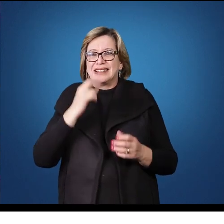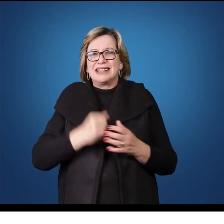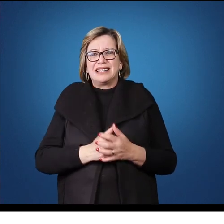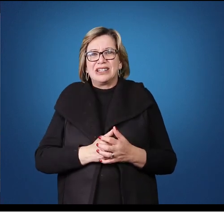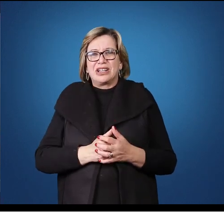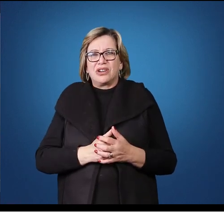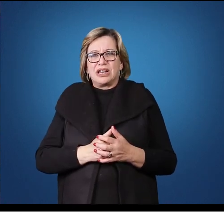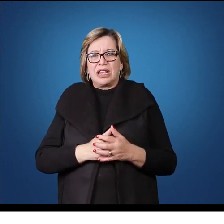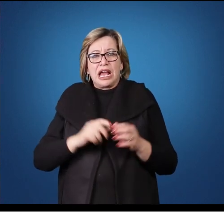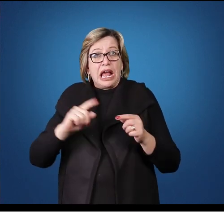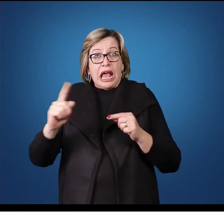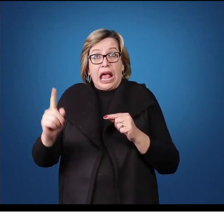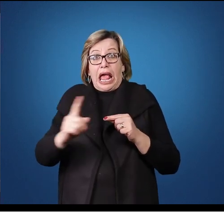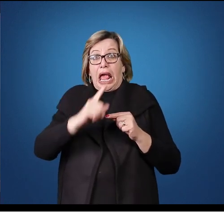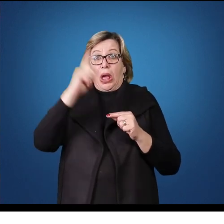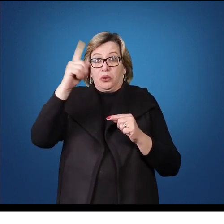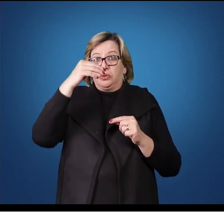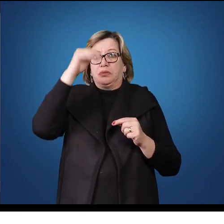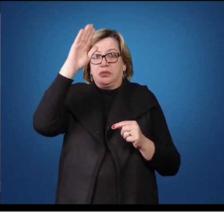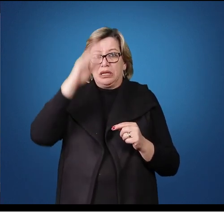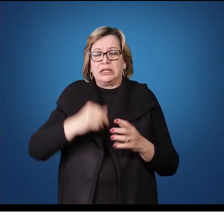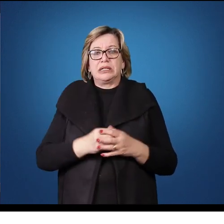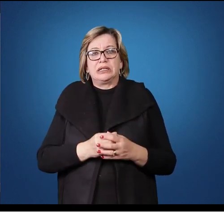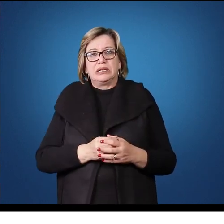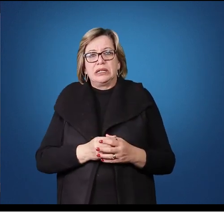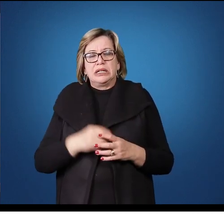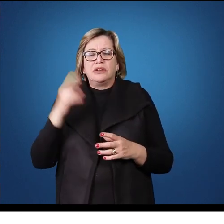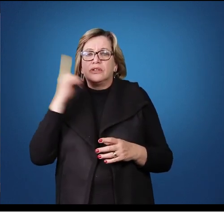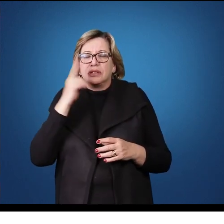Tenta lançar um pouco mais alta e fazer esse contato com o braço